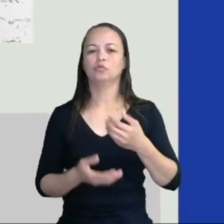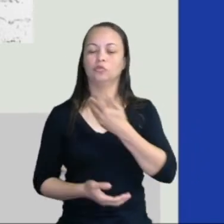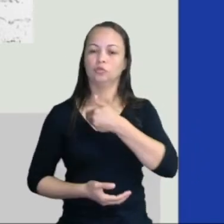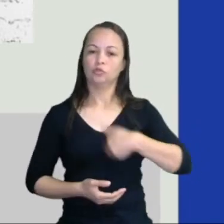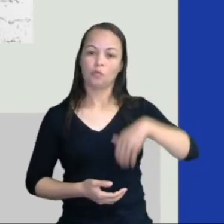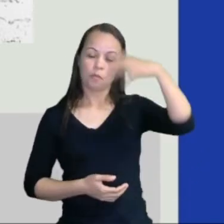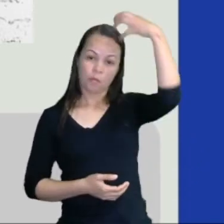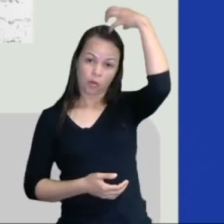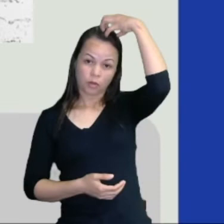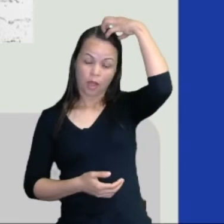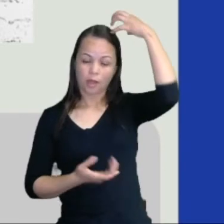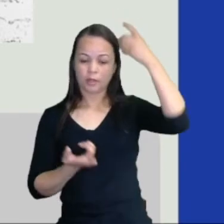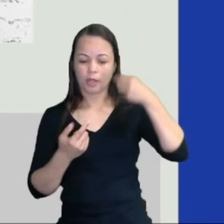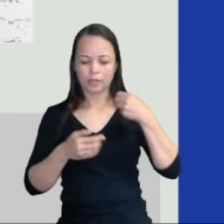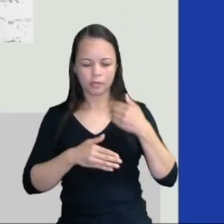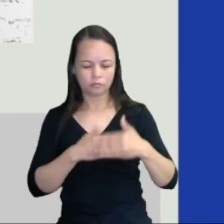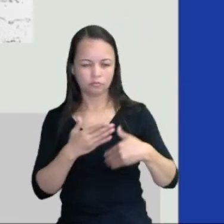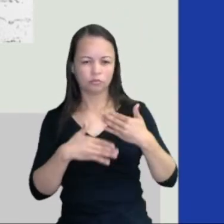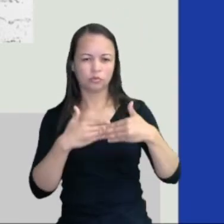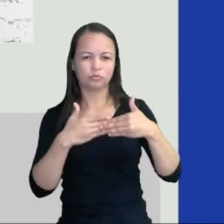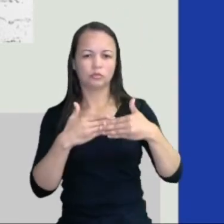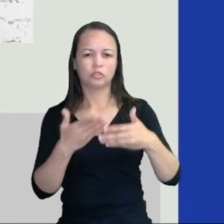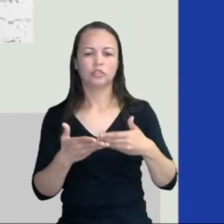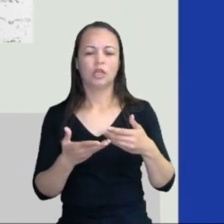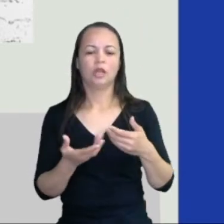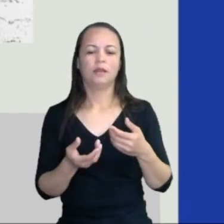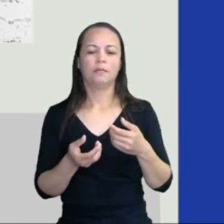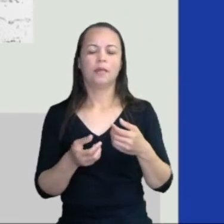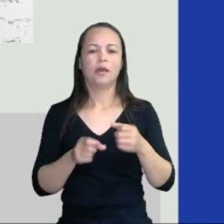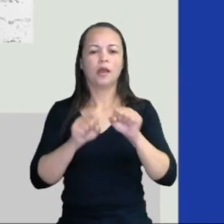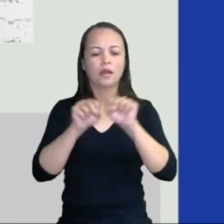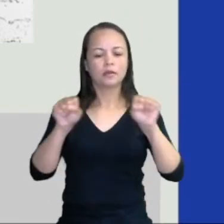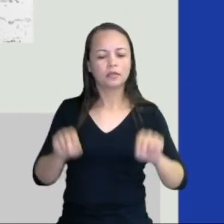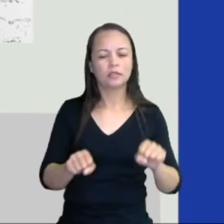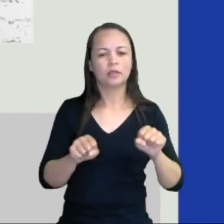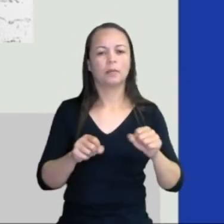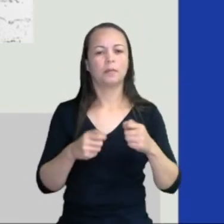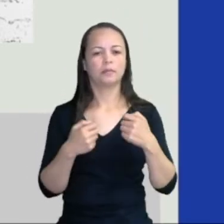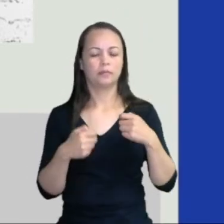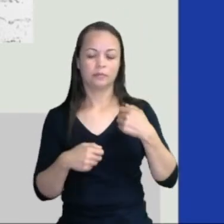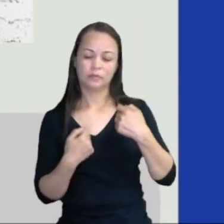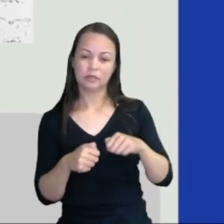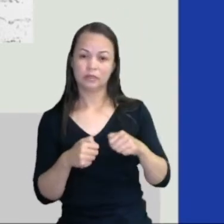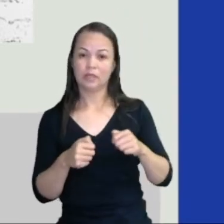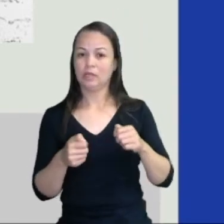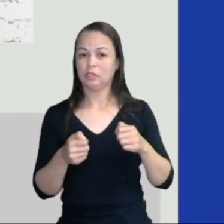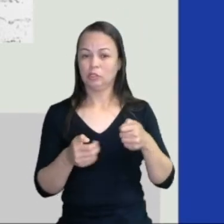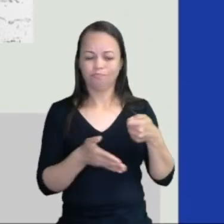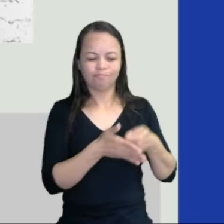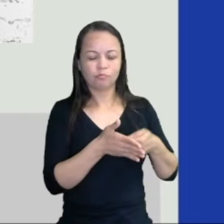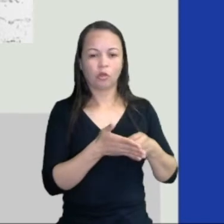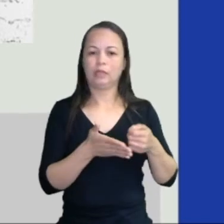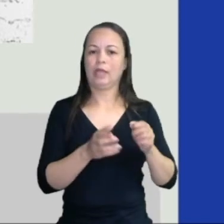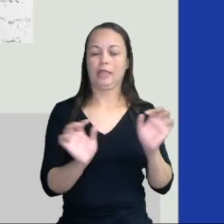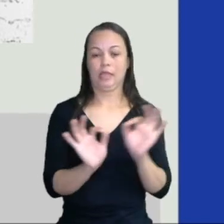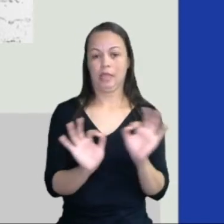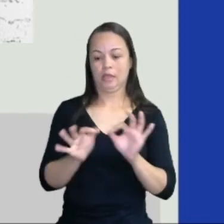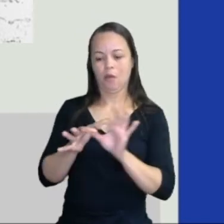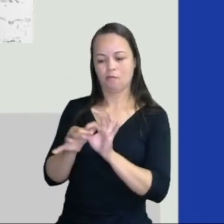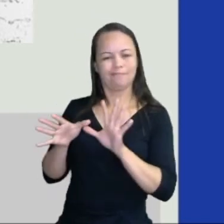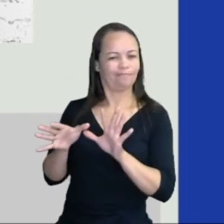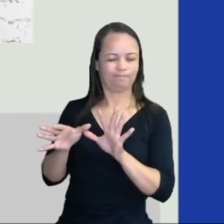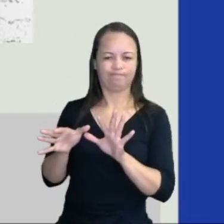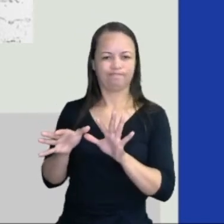monarcas e por um sistema que tem que ser subordinado e não mais livre, certo? Então, a